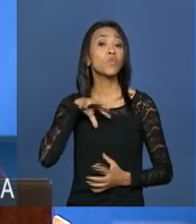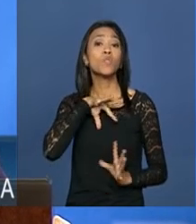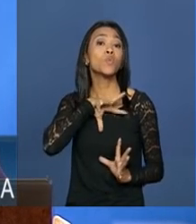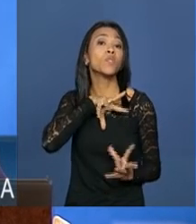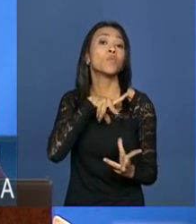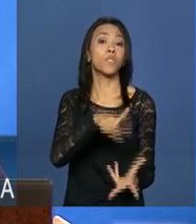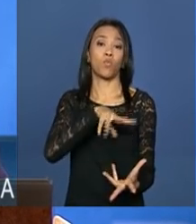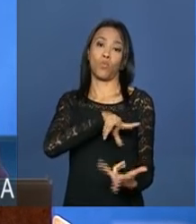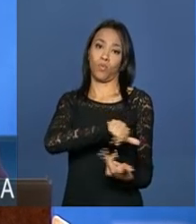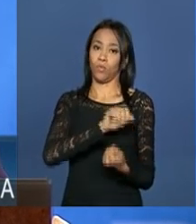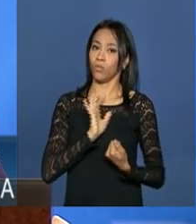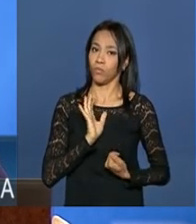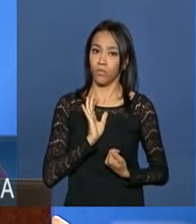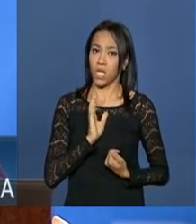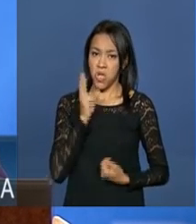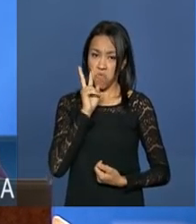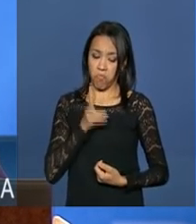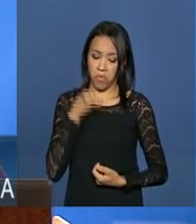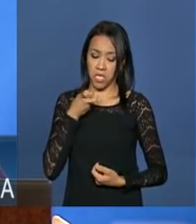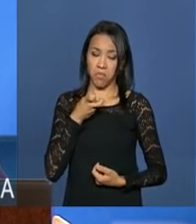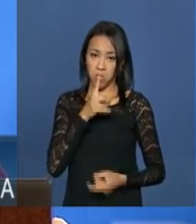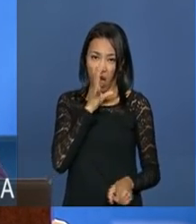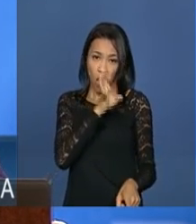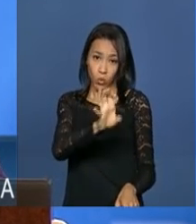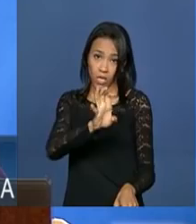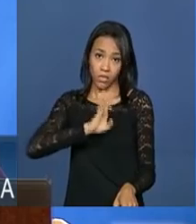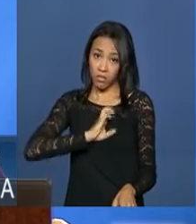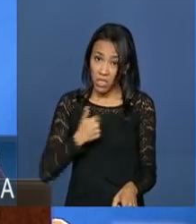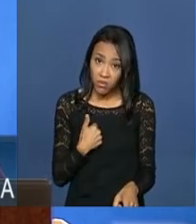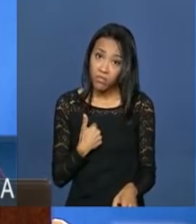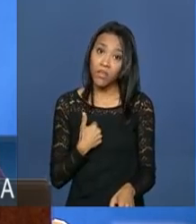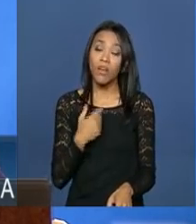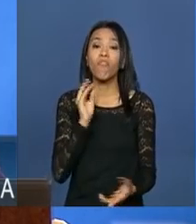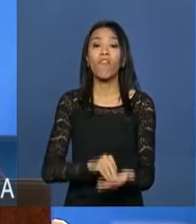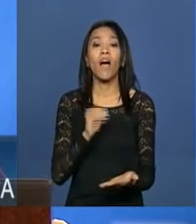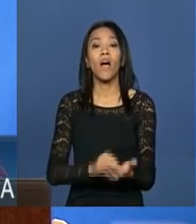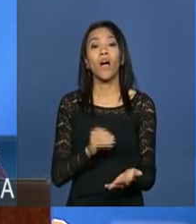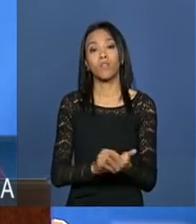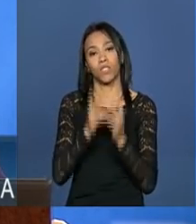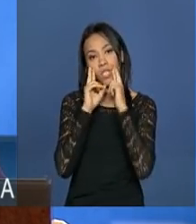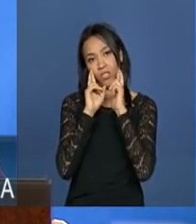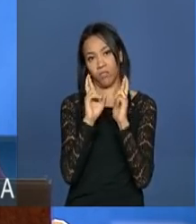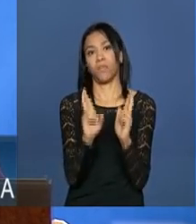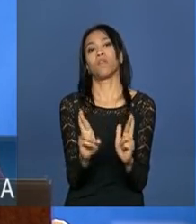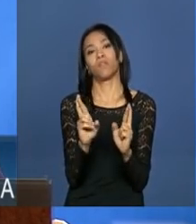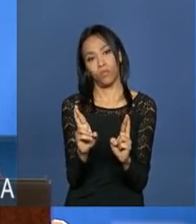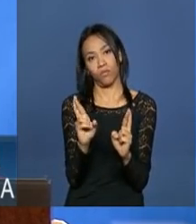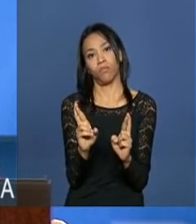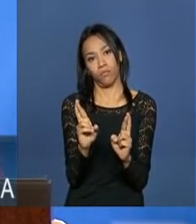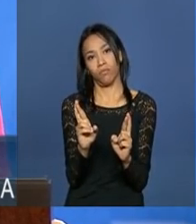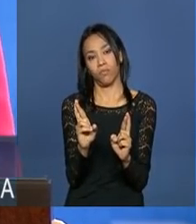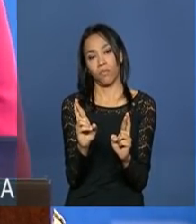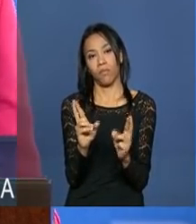isso como uma acusação. Vejo isso como um desrespeito a certa